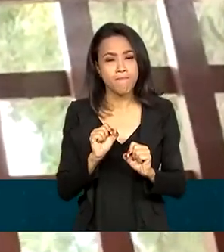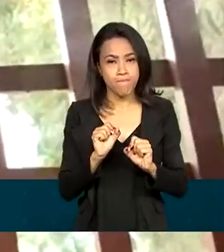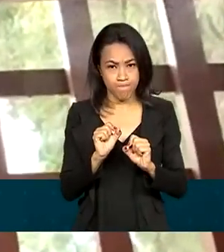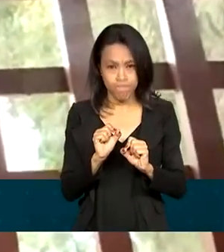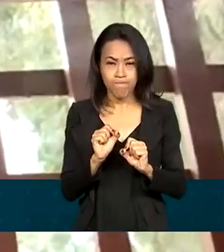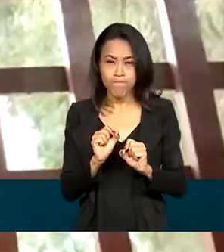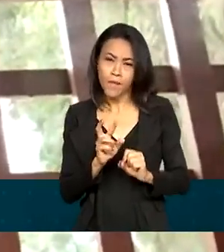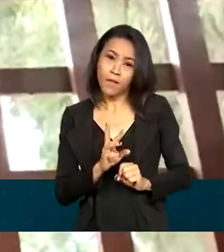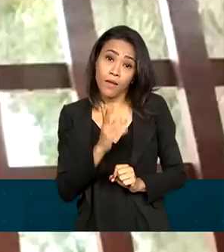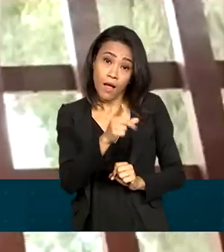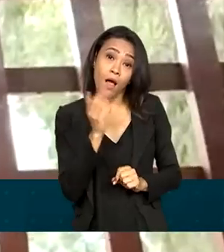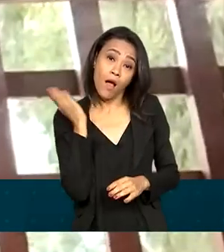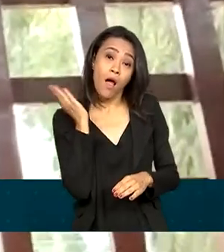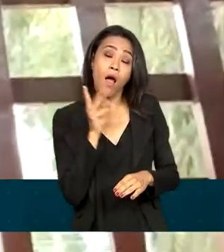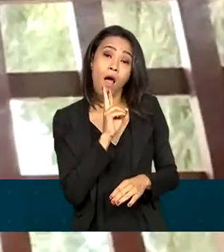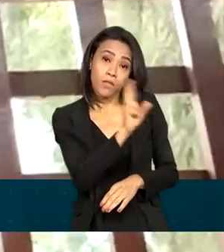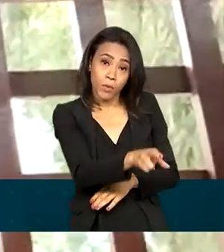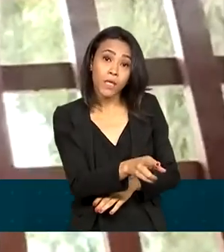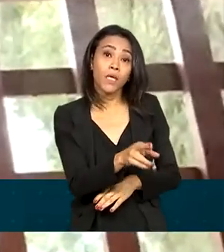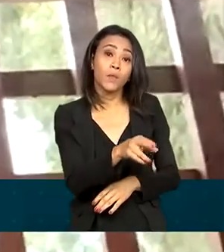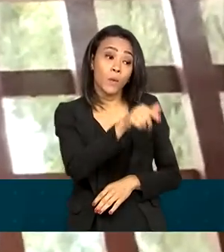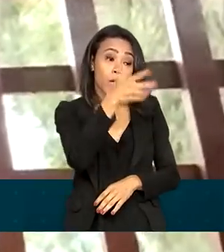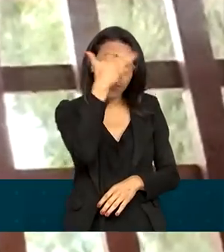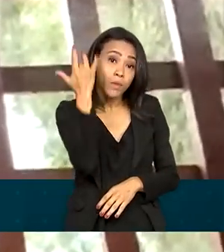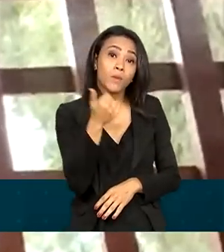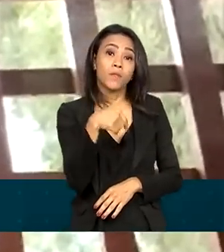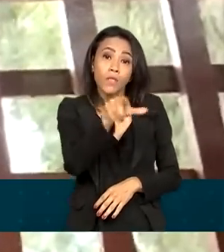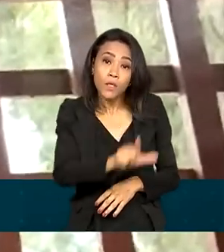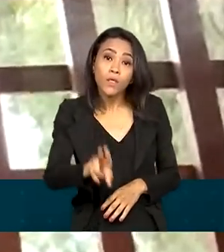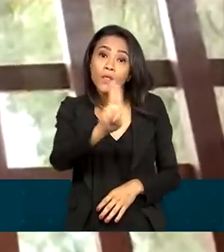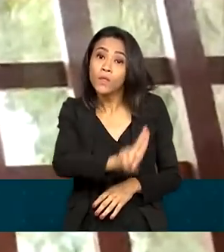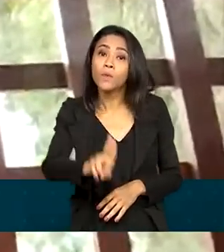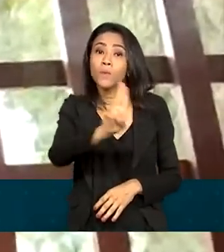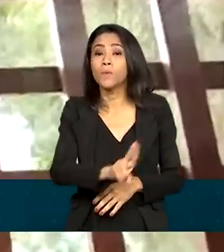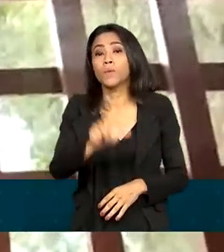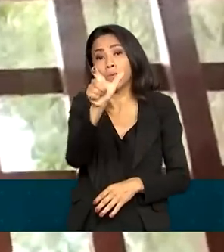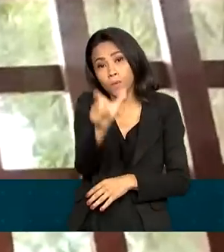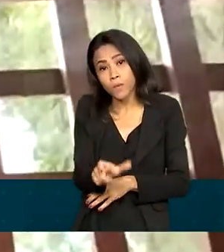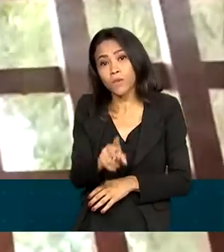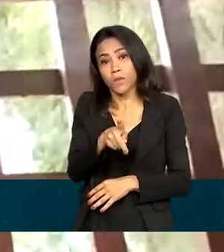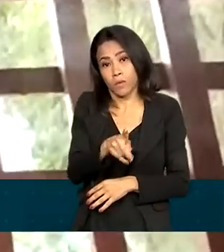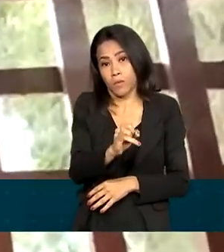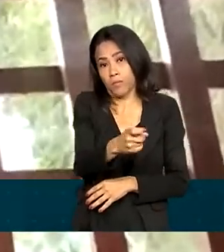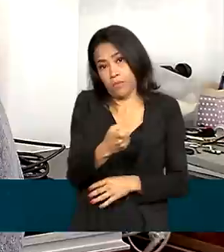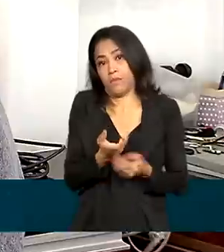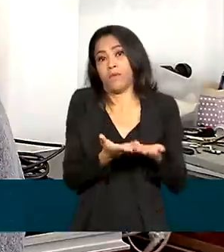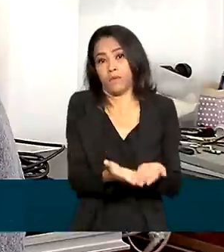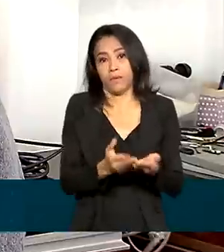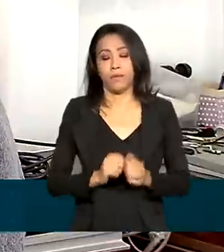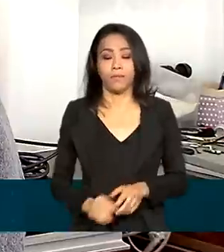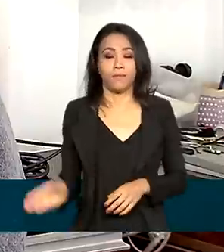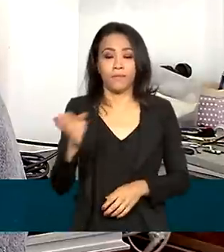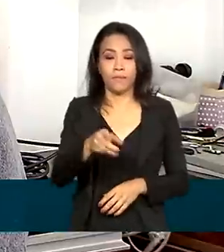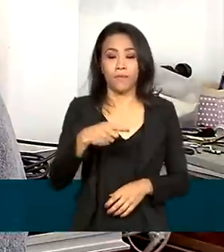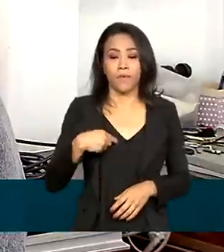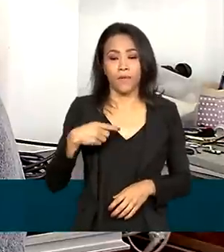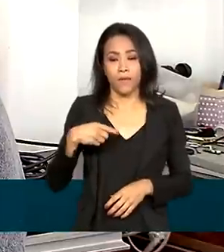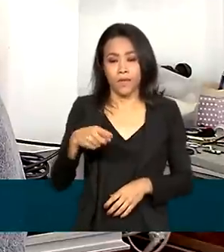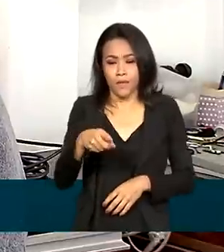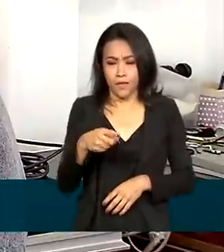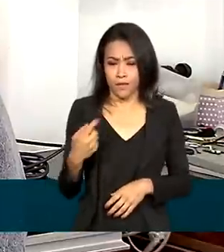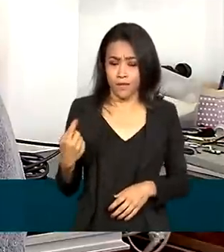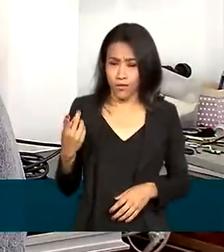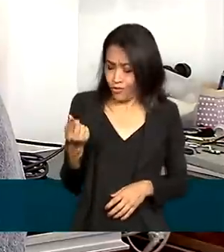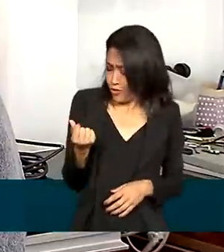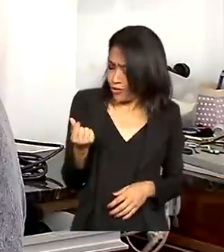seus clientes para agilizar e melhorar essa essas operações dinheiro eu nem sei mais o que que é isso né